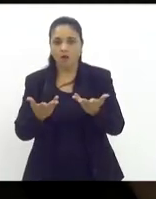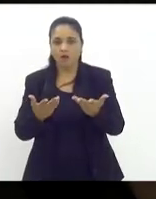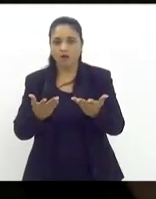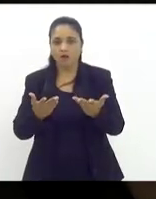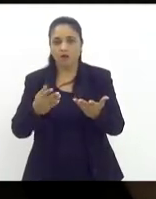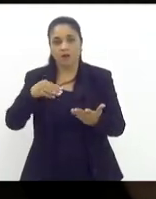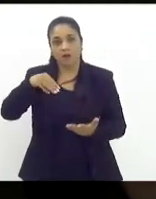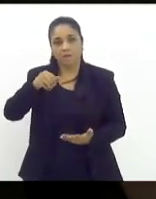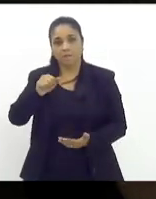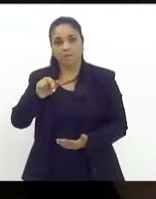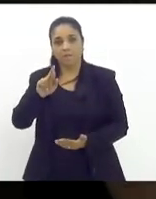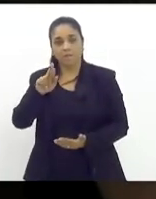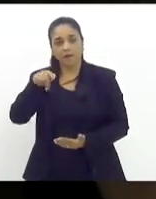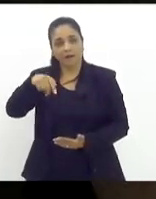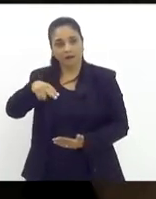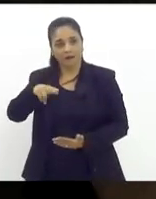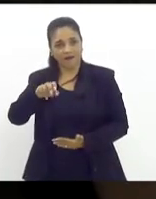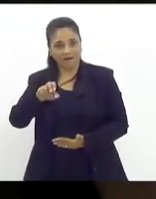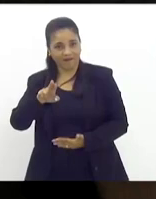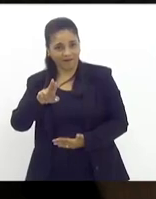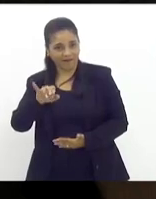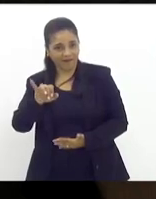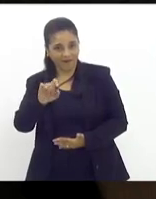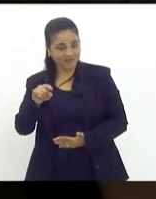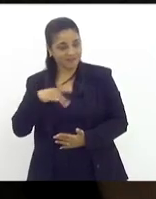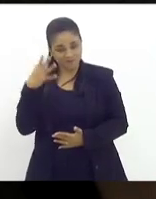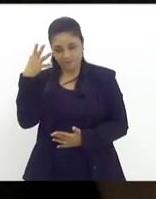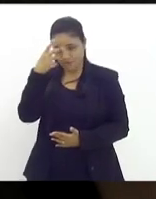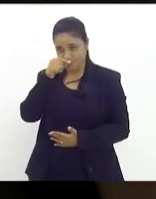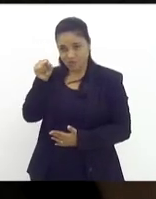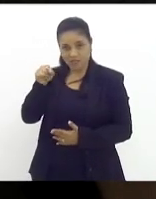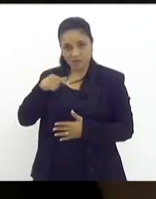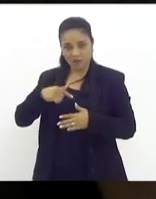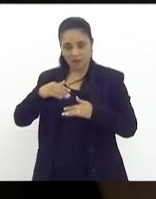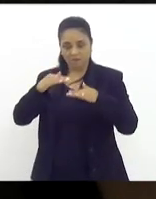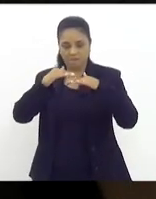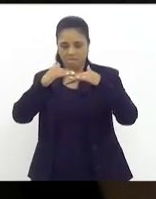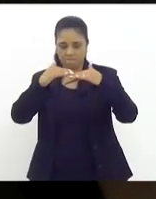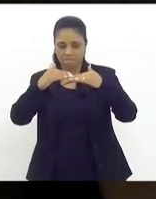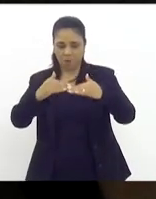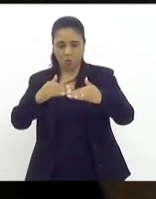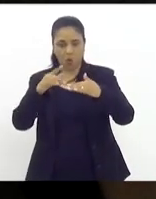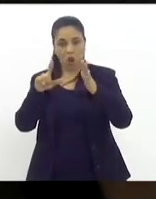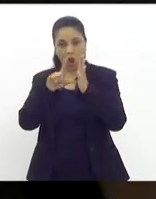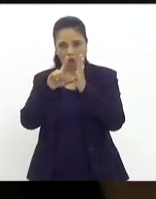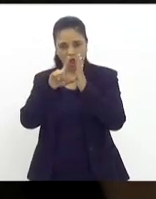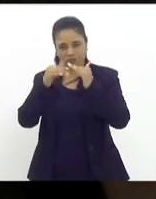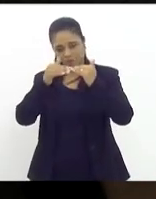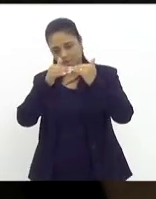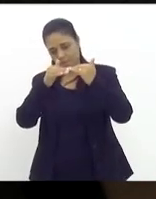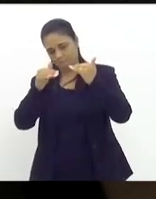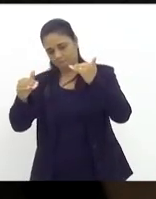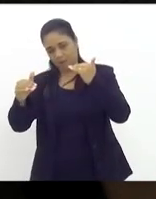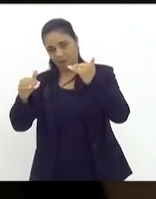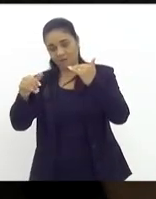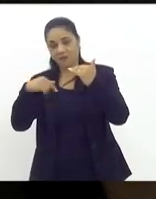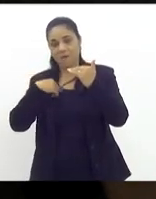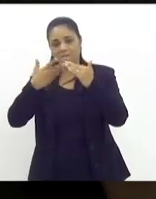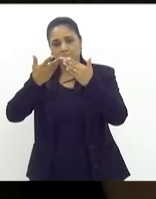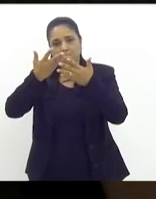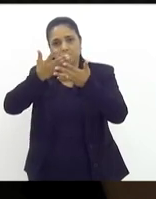aquela marquise bonita, bota um peso na extremidade da marquise, esquece que a marquise